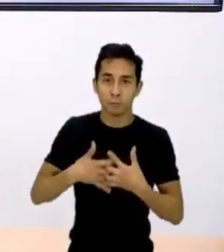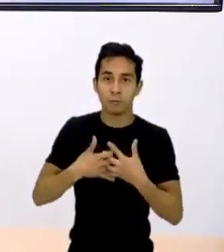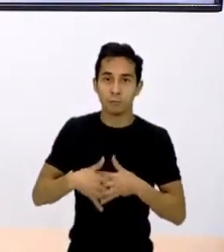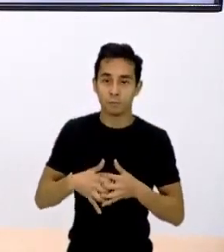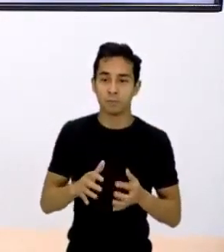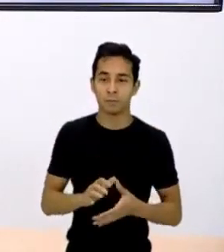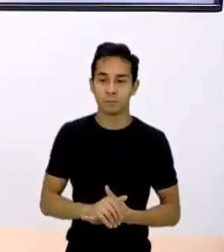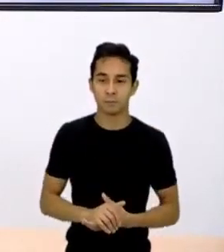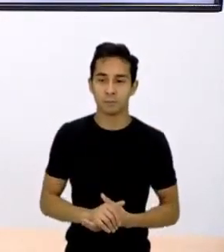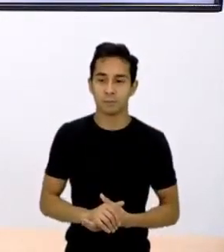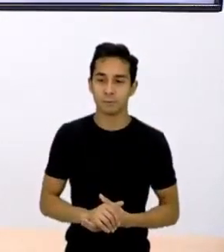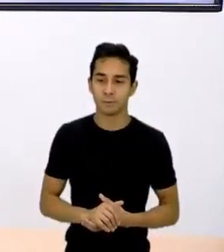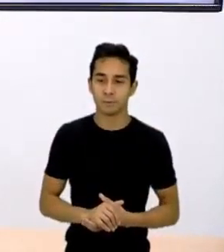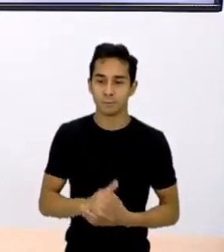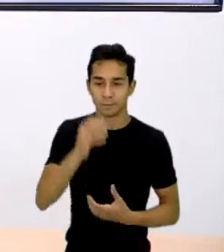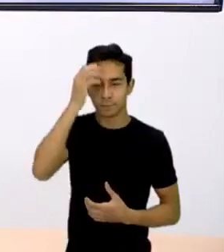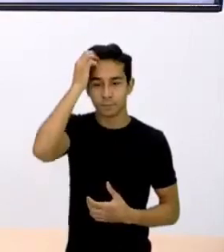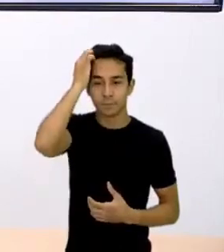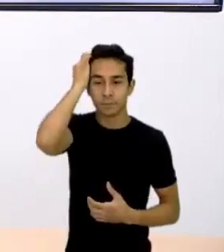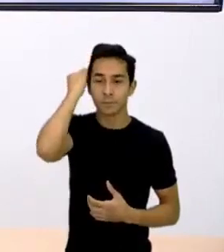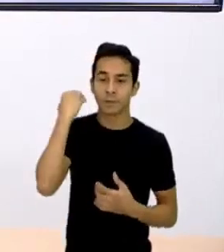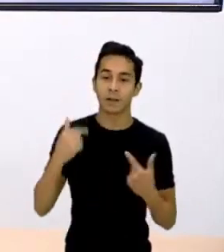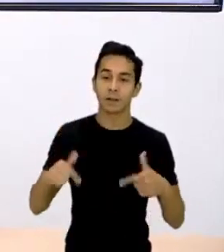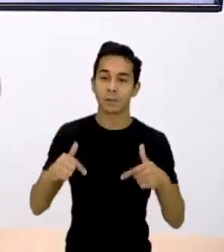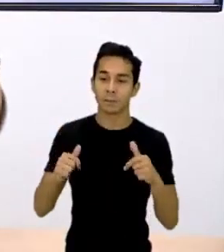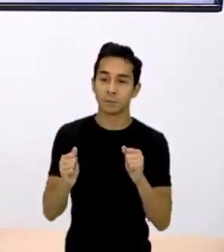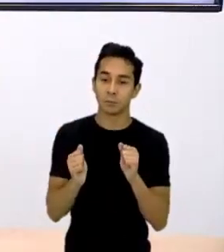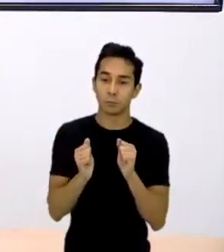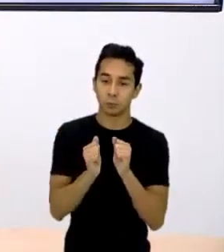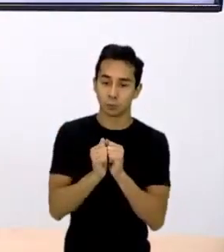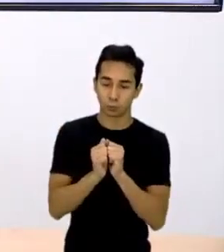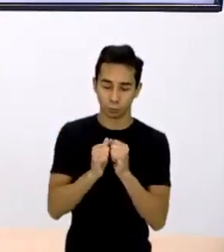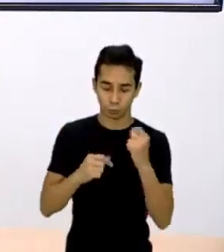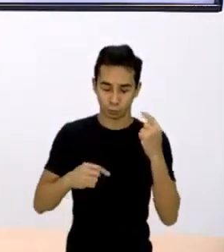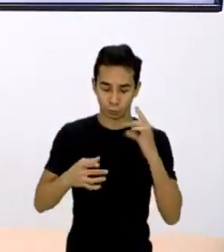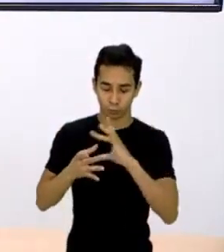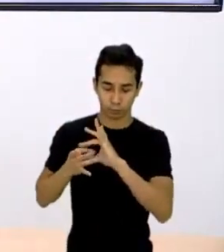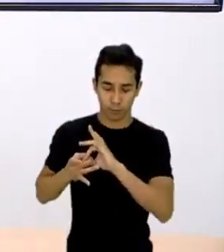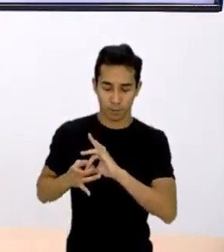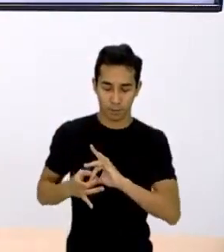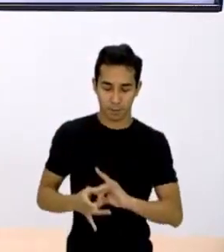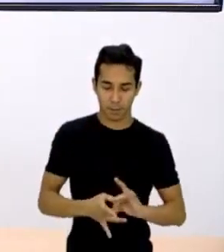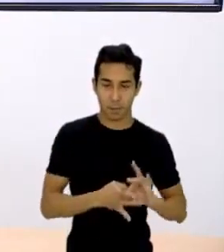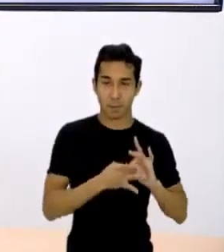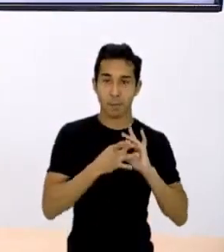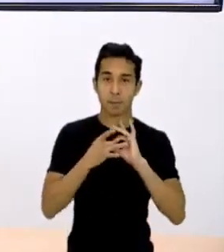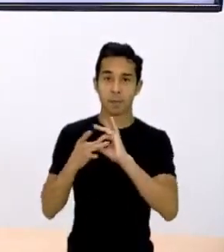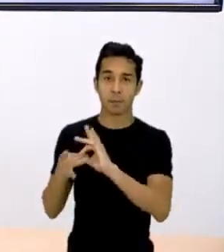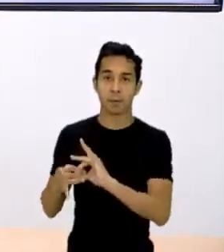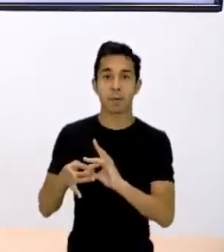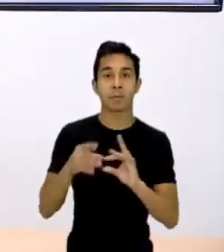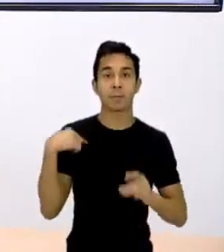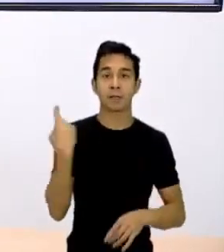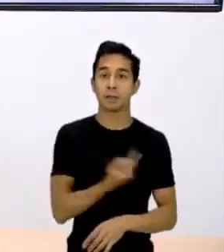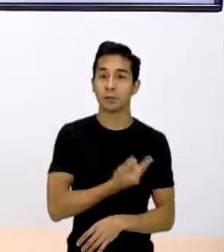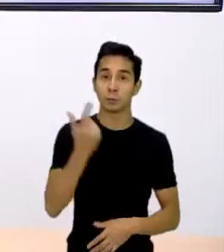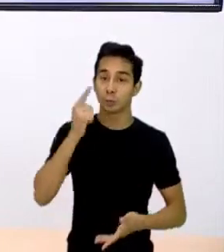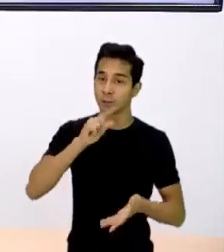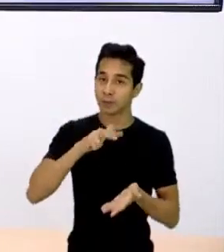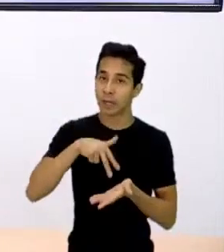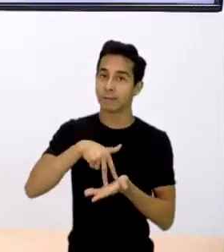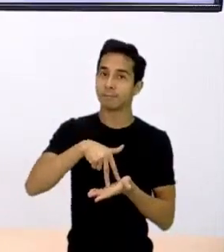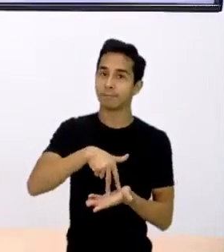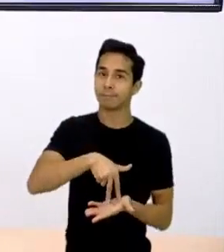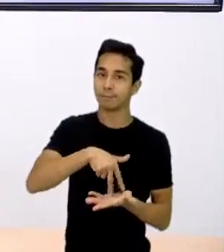ele trabalha em conjunto, né? Então, tudo aí tem responsabilidade para manter a gente ativo aqui, né?